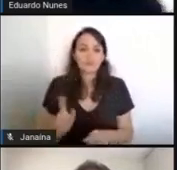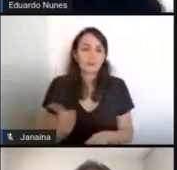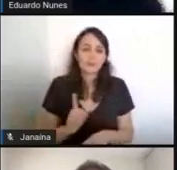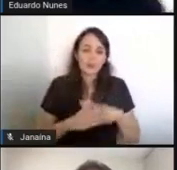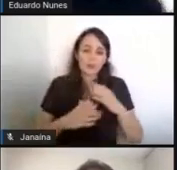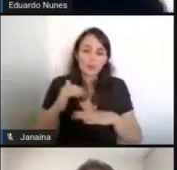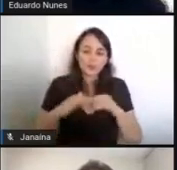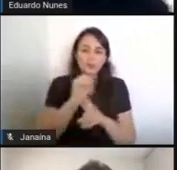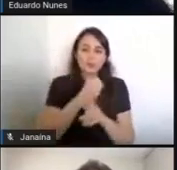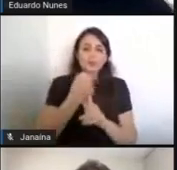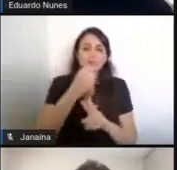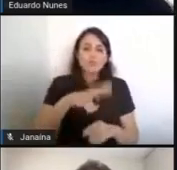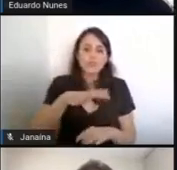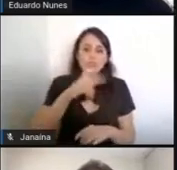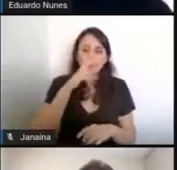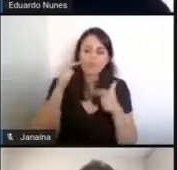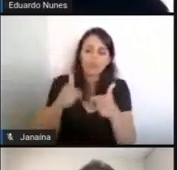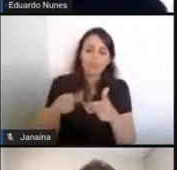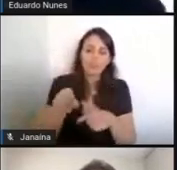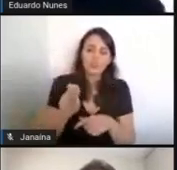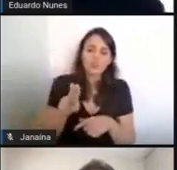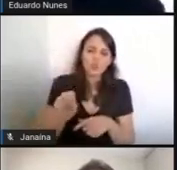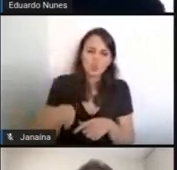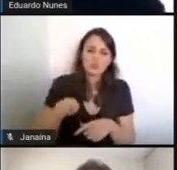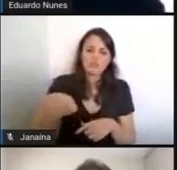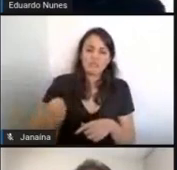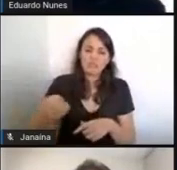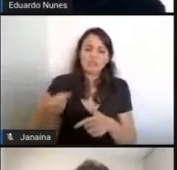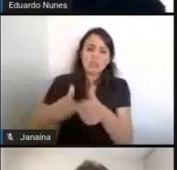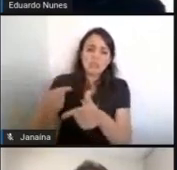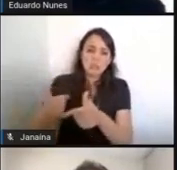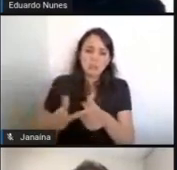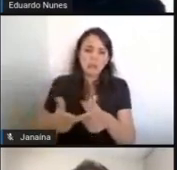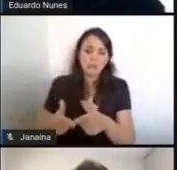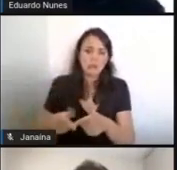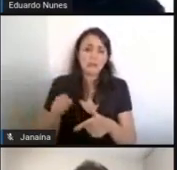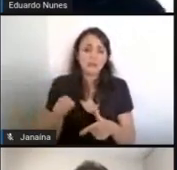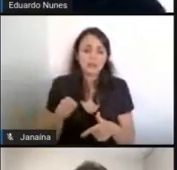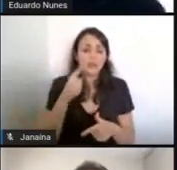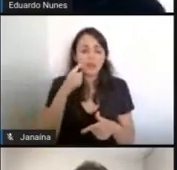social do SUS como um SUS problema. Então, aqui é um exemplo de divulgações do SUS na Folha de